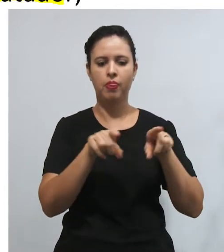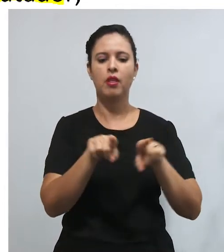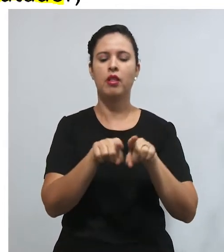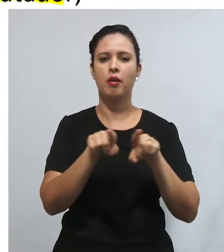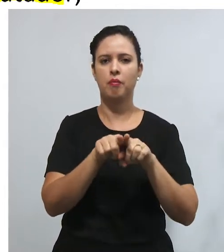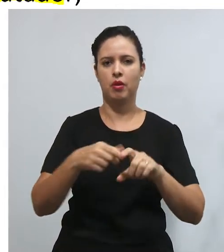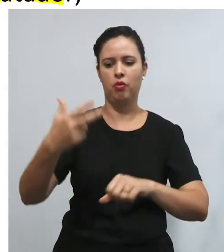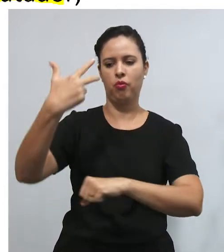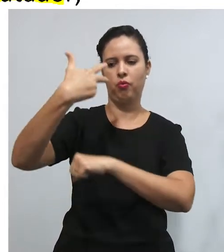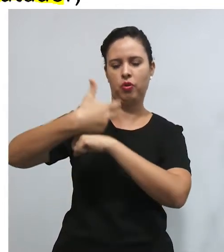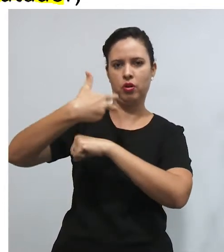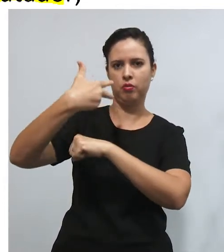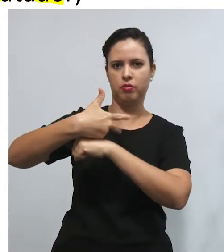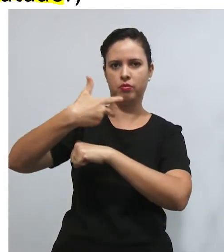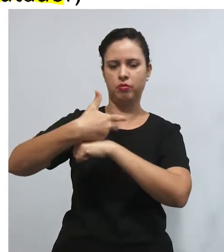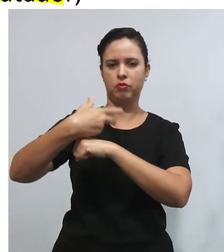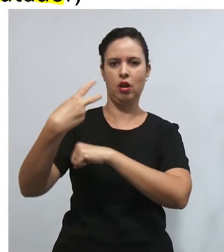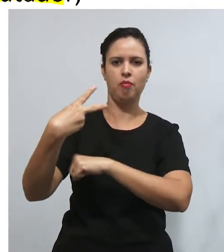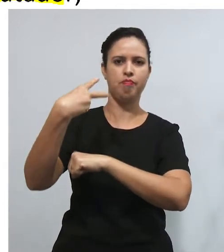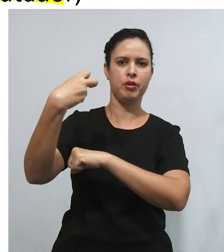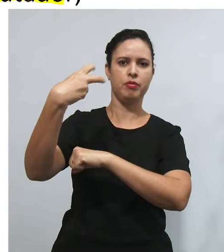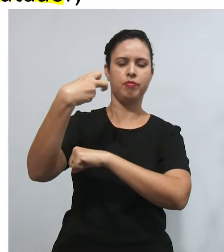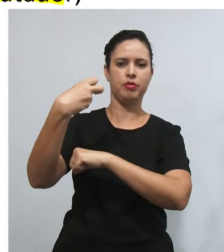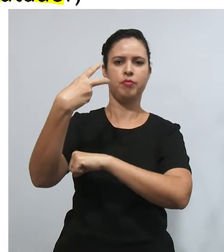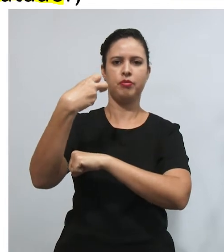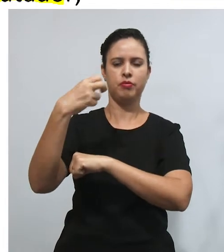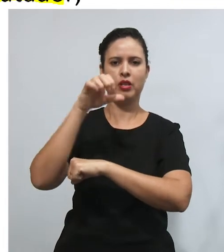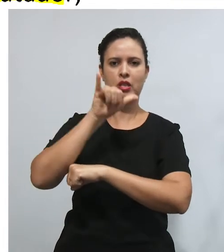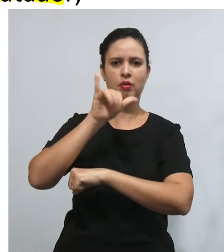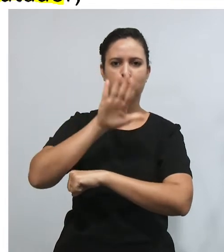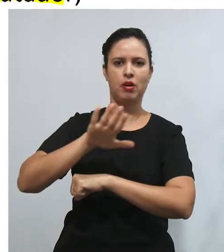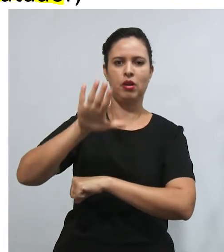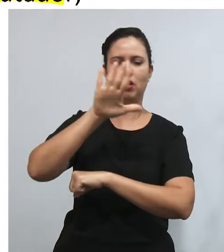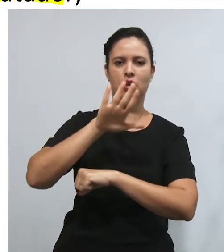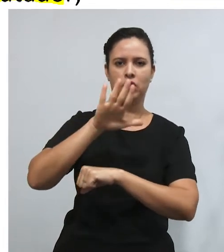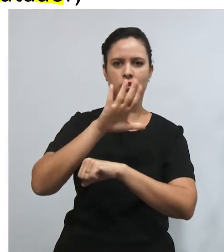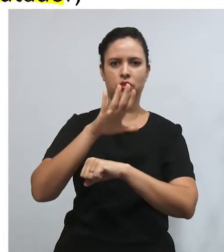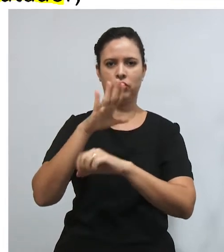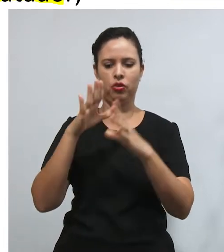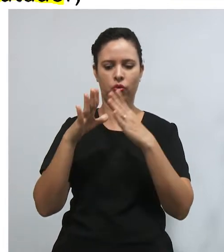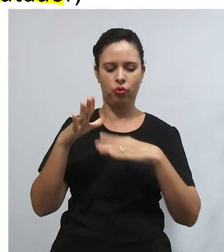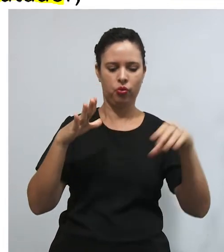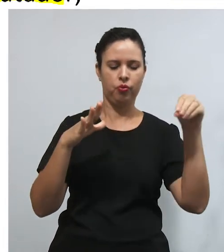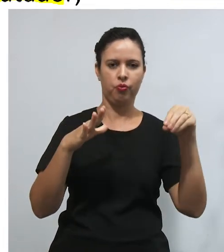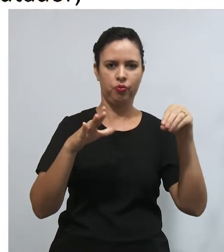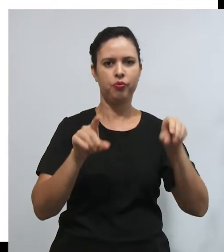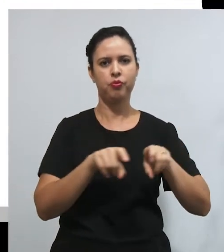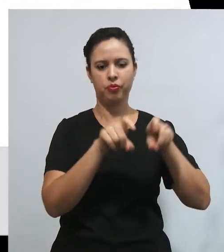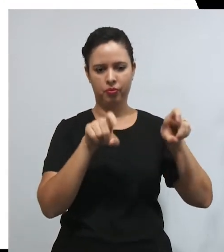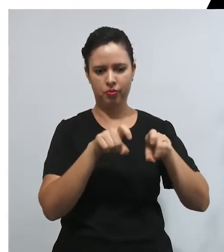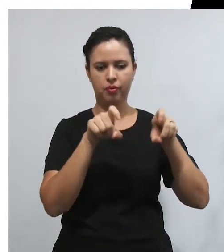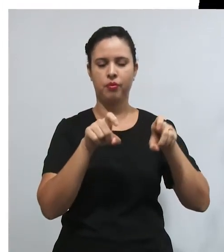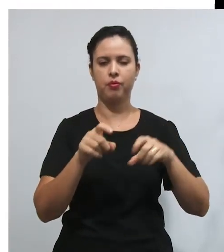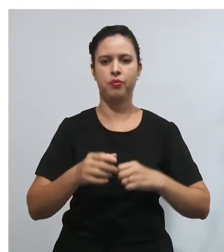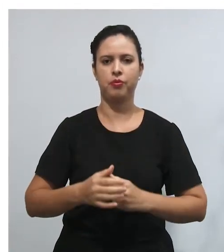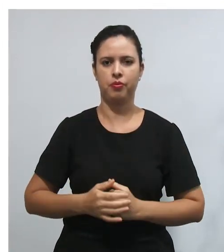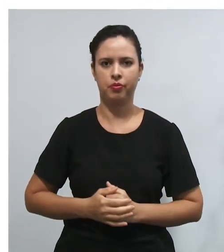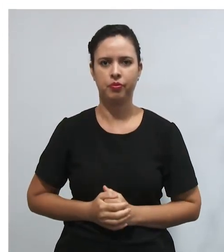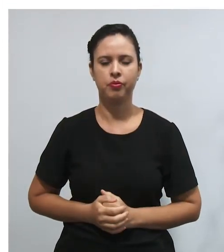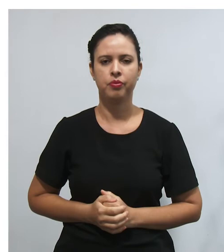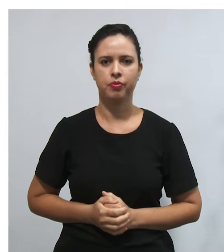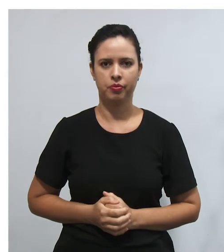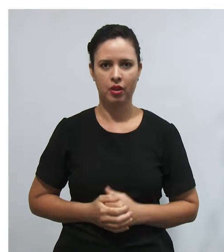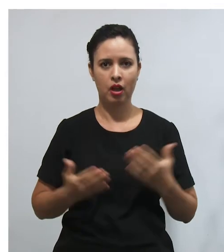né, captura a imagem e joga para dentro do computador, também é considerado um dispositivo de entrada.